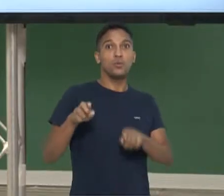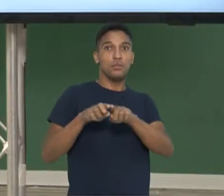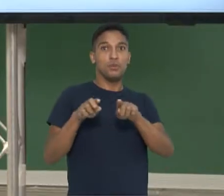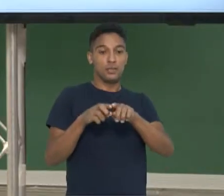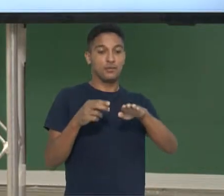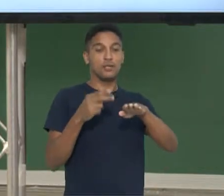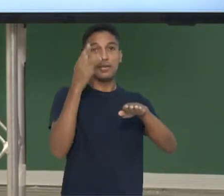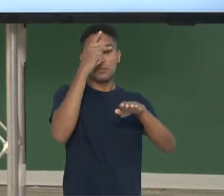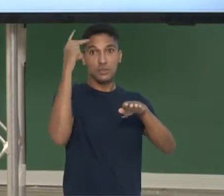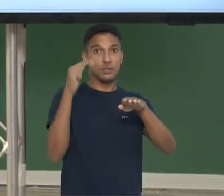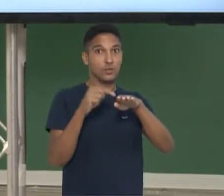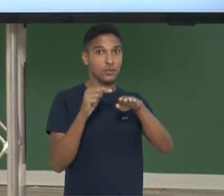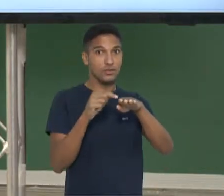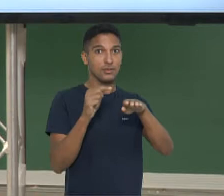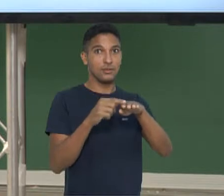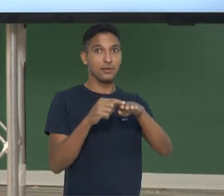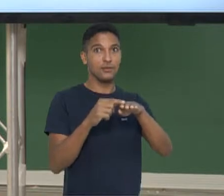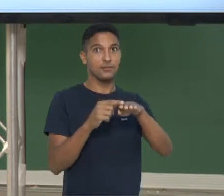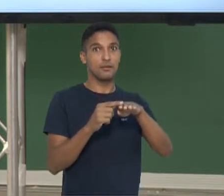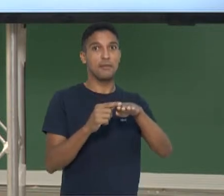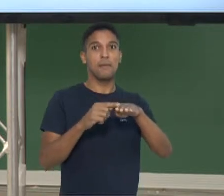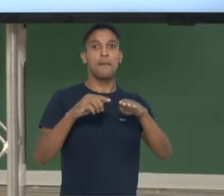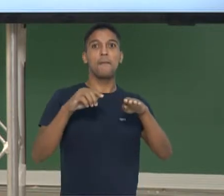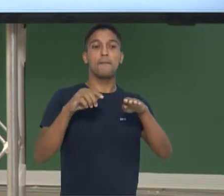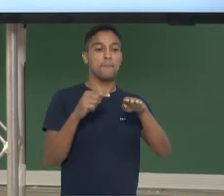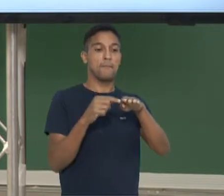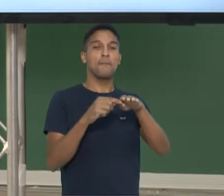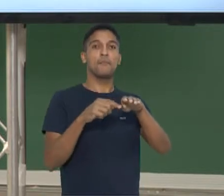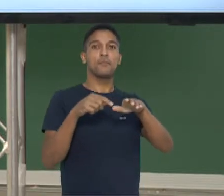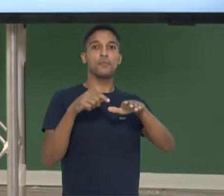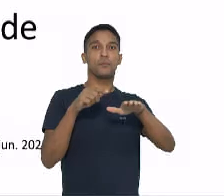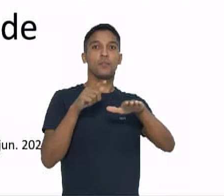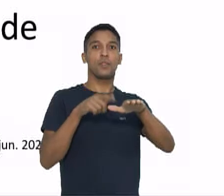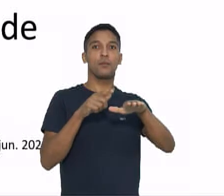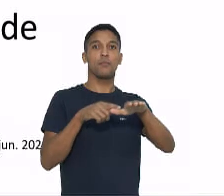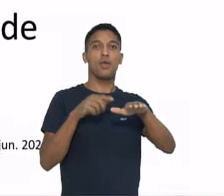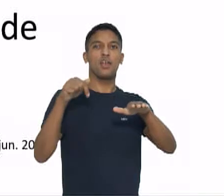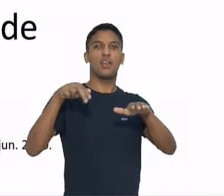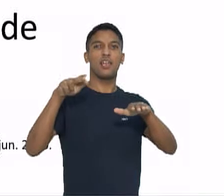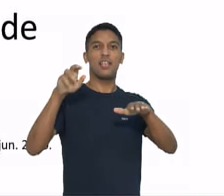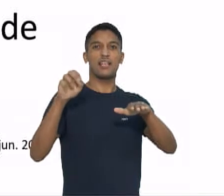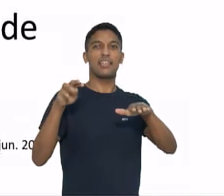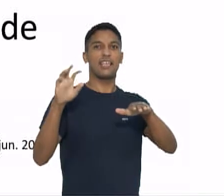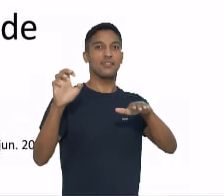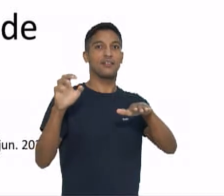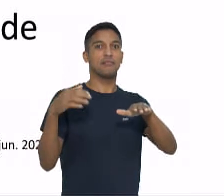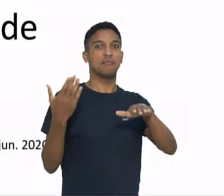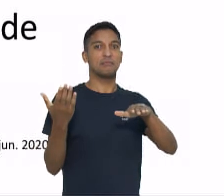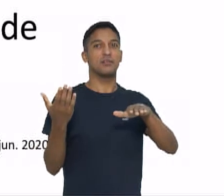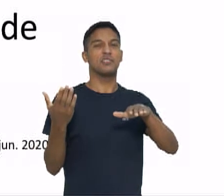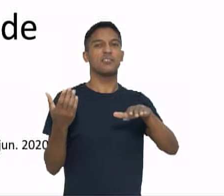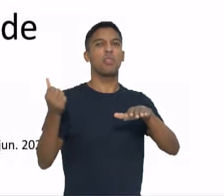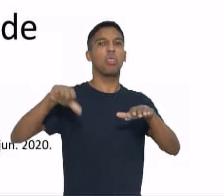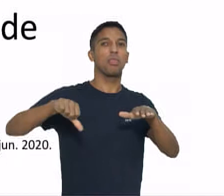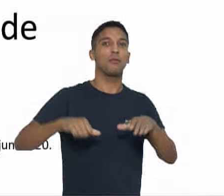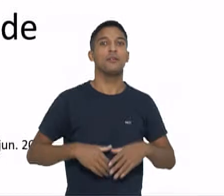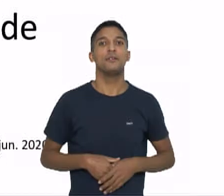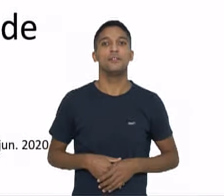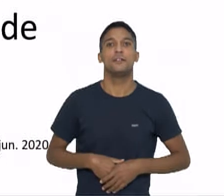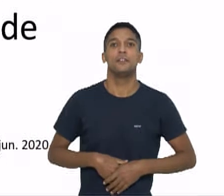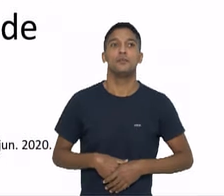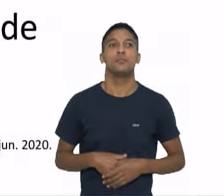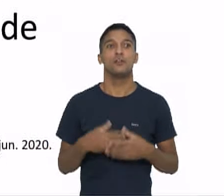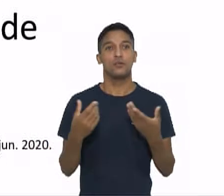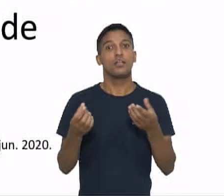Beleza? Baber. Terminando o texto, então, oi, los vendo a 100 mangos. Então, esse é o preço que